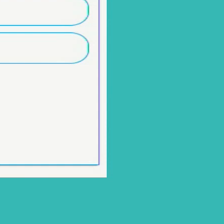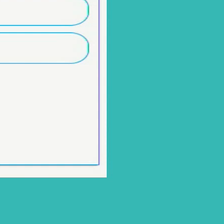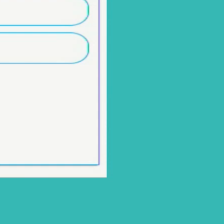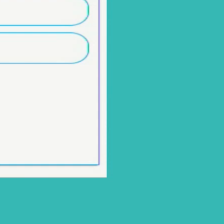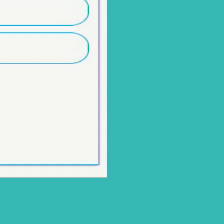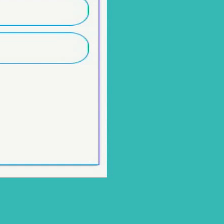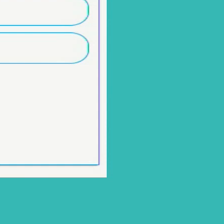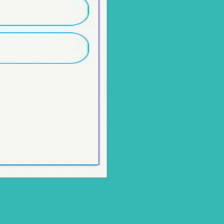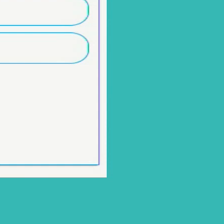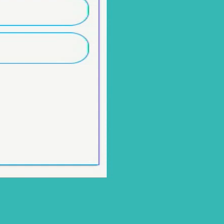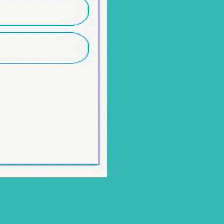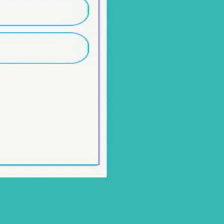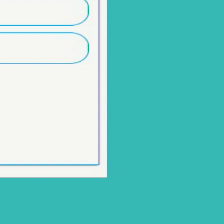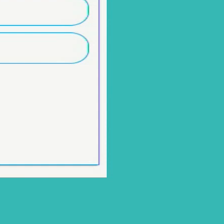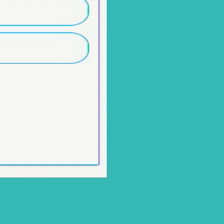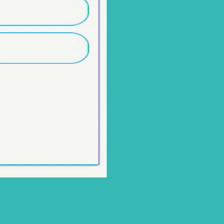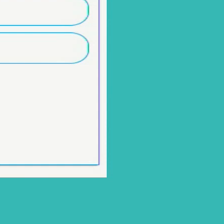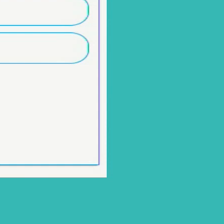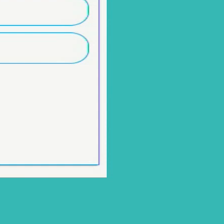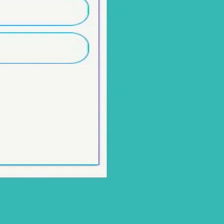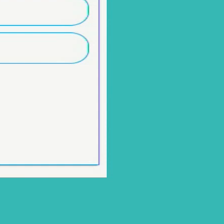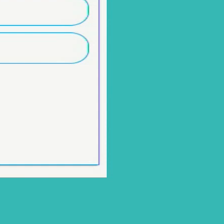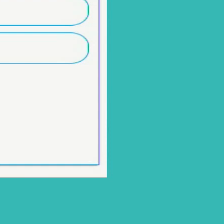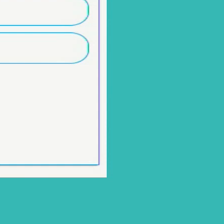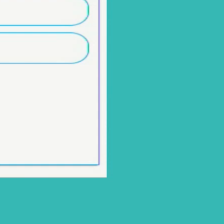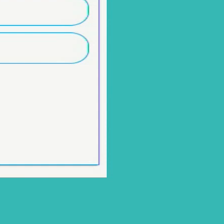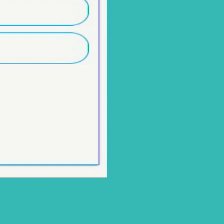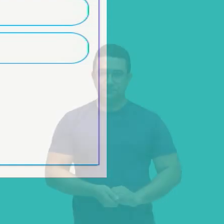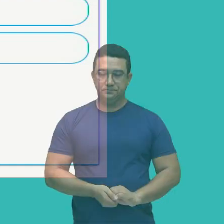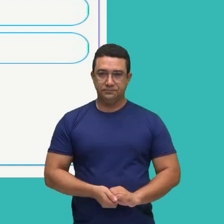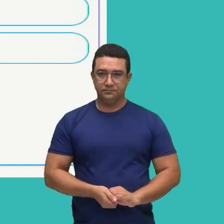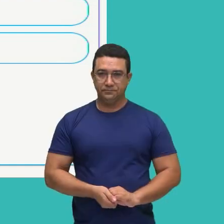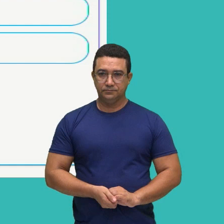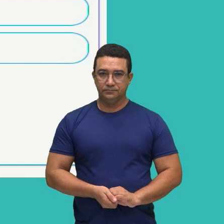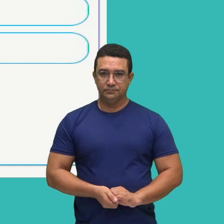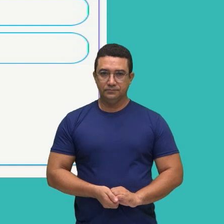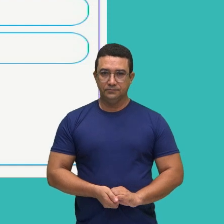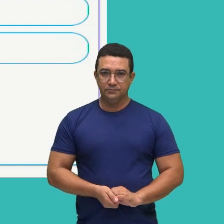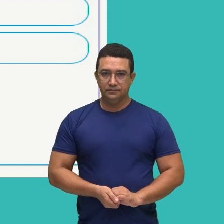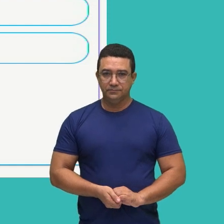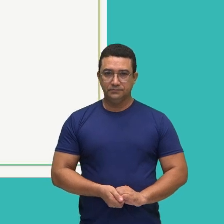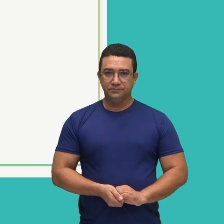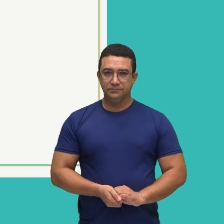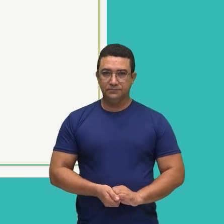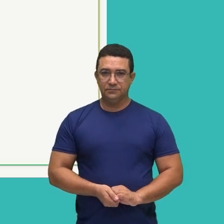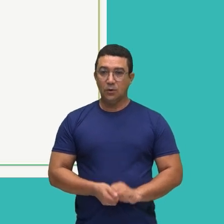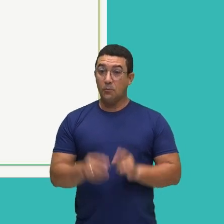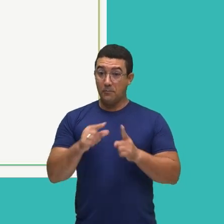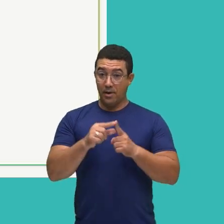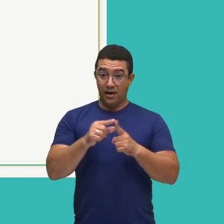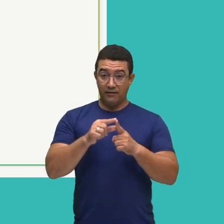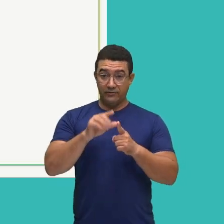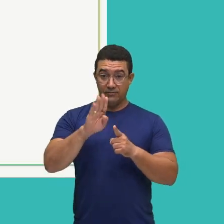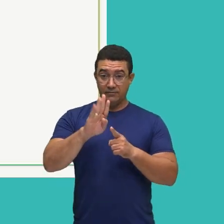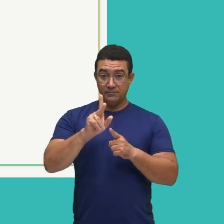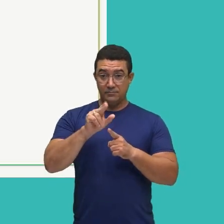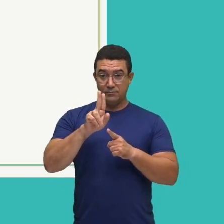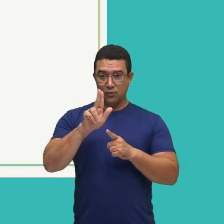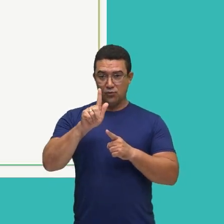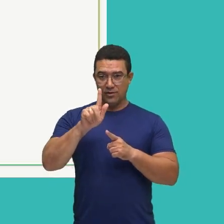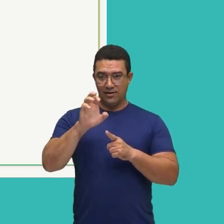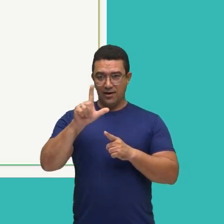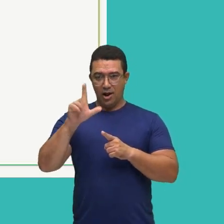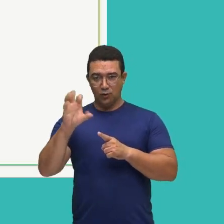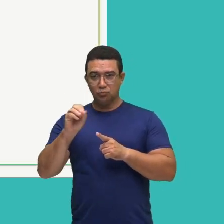mesmo que menino, bebê ou jovem. Esse é até difícil, né, de falar assim, não é muito